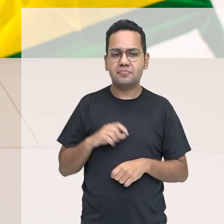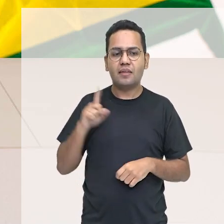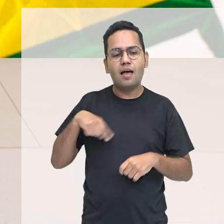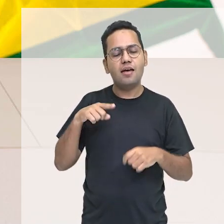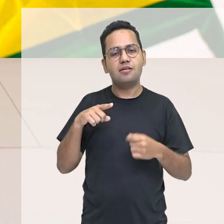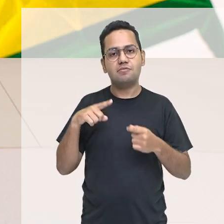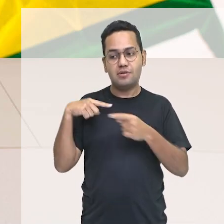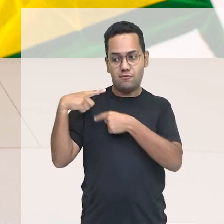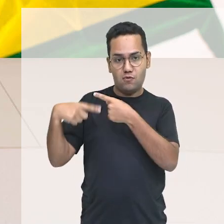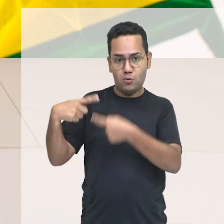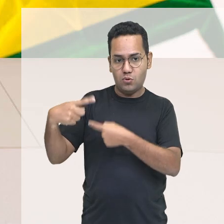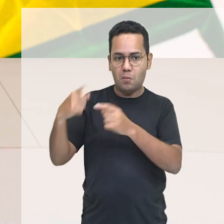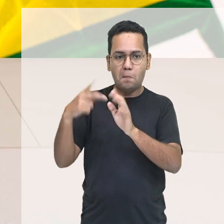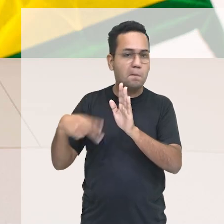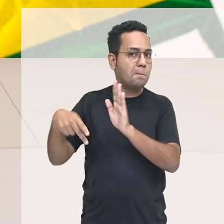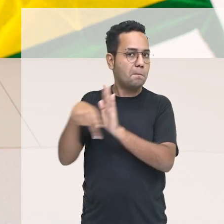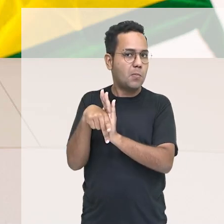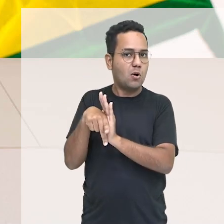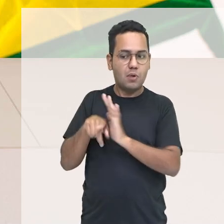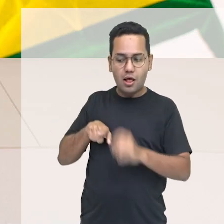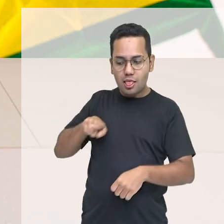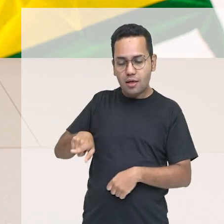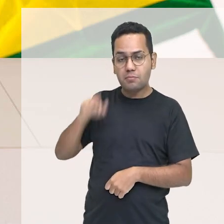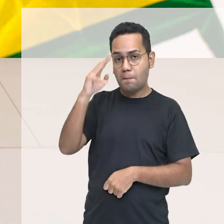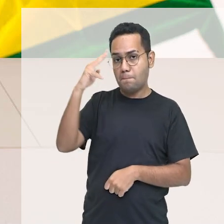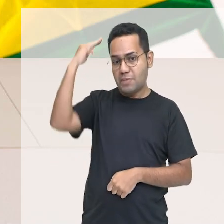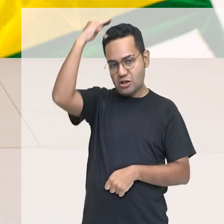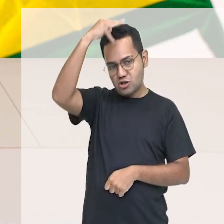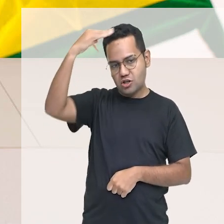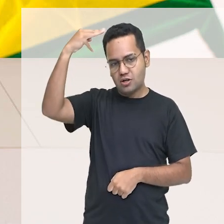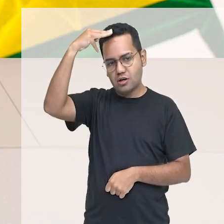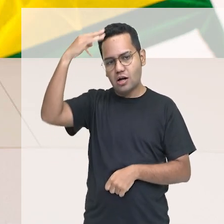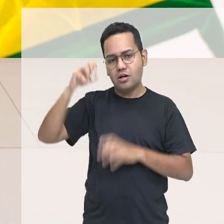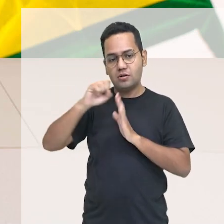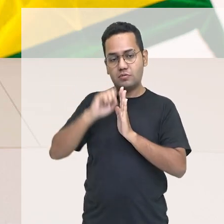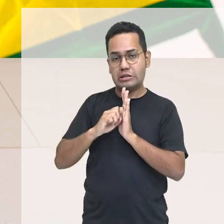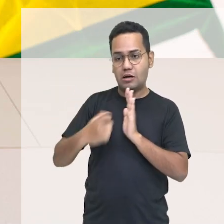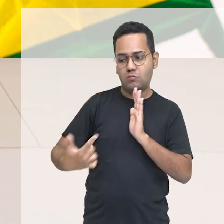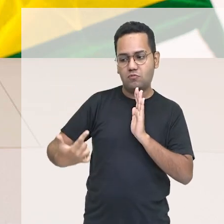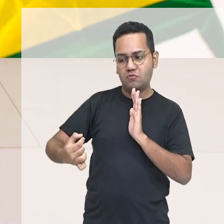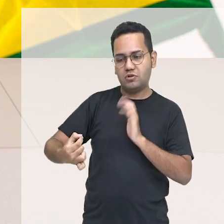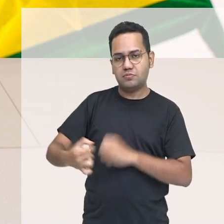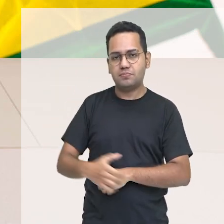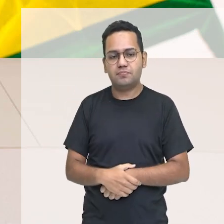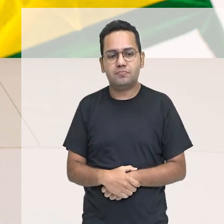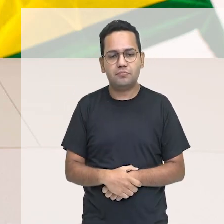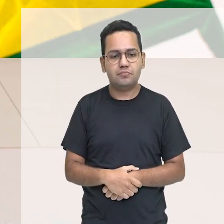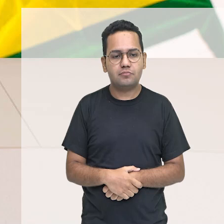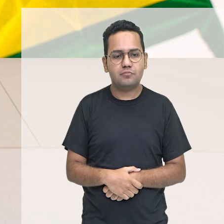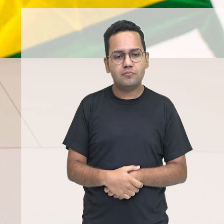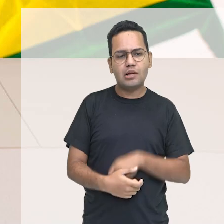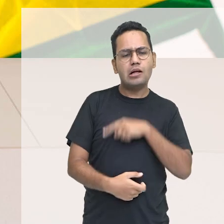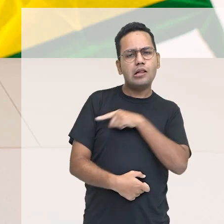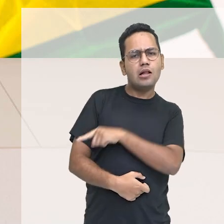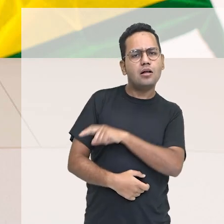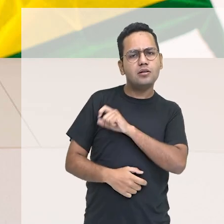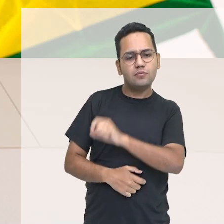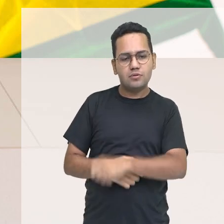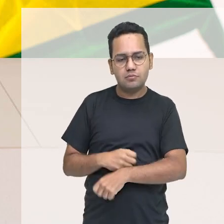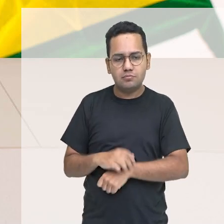no México, né? Uma herança que começou lá no século XX, bem no começo, a qual foi marcada